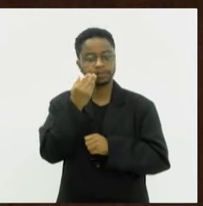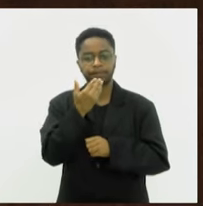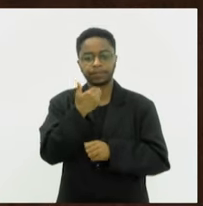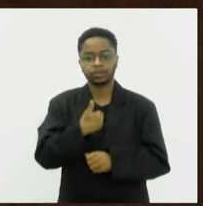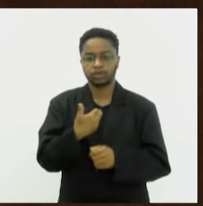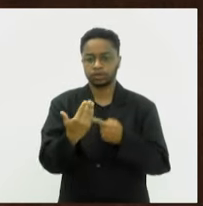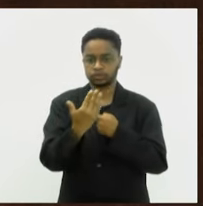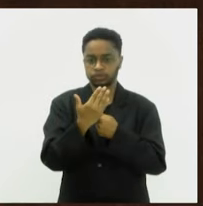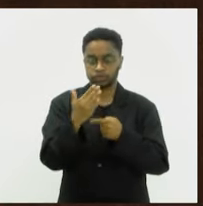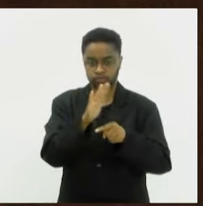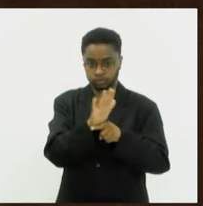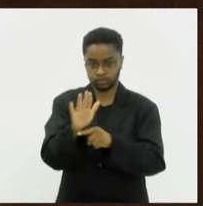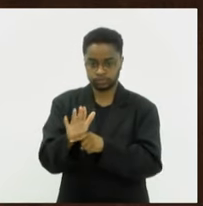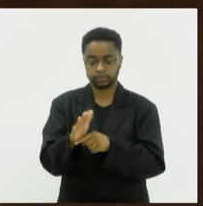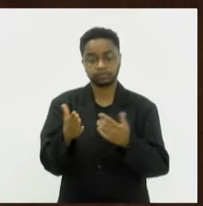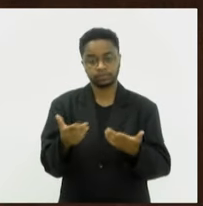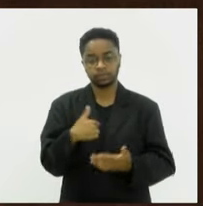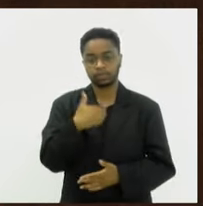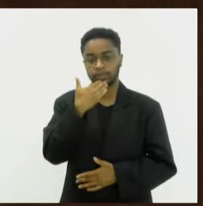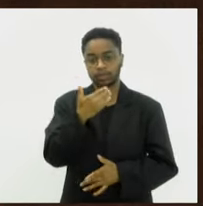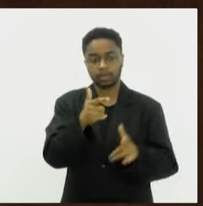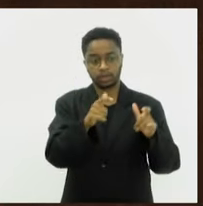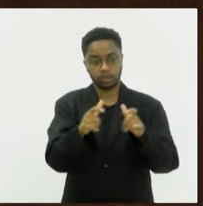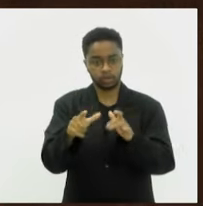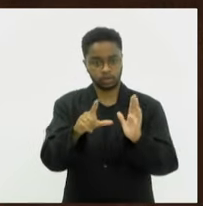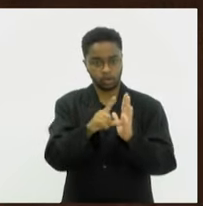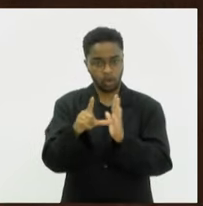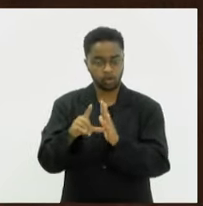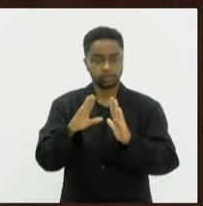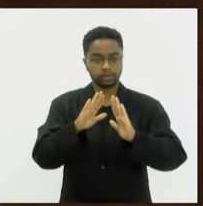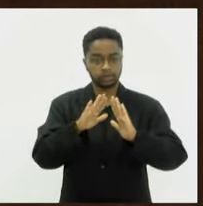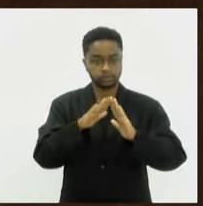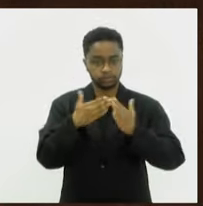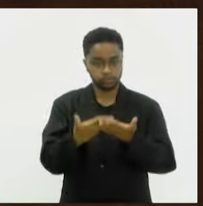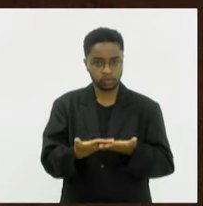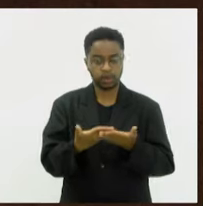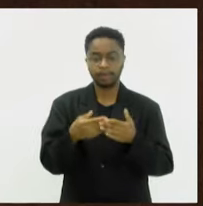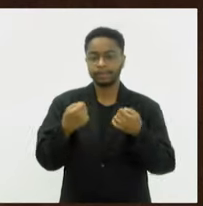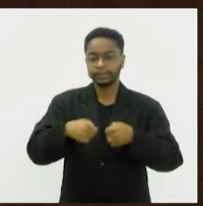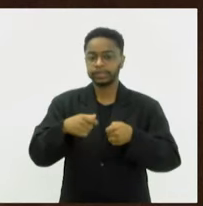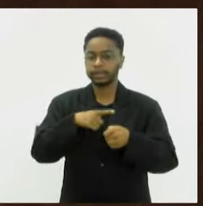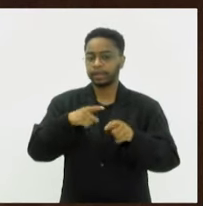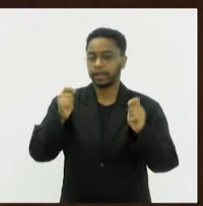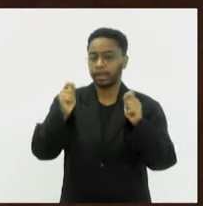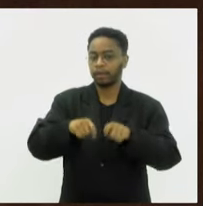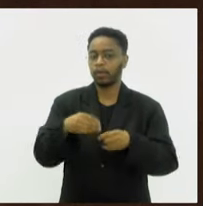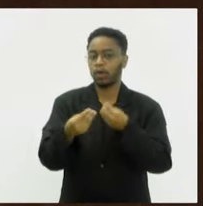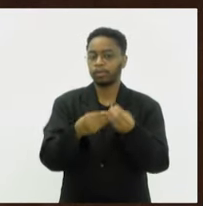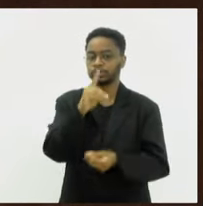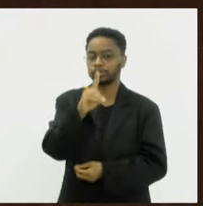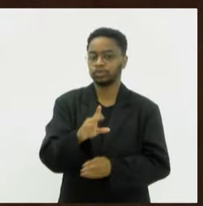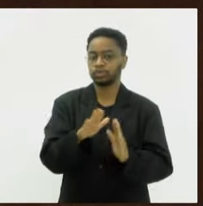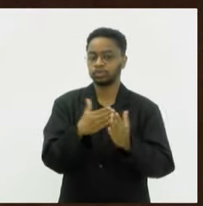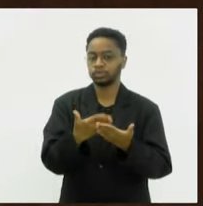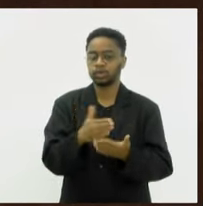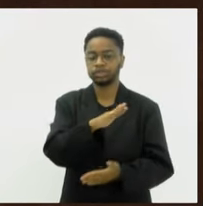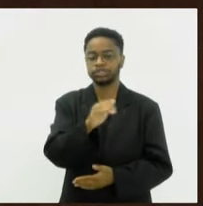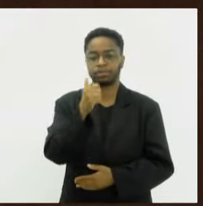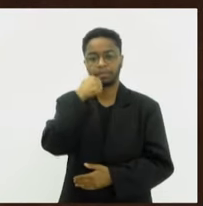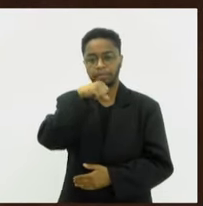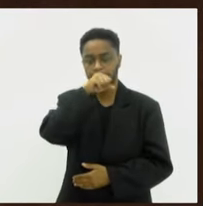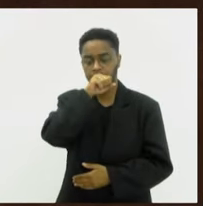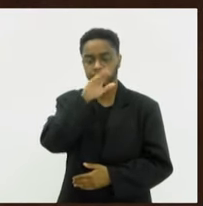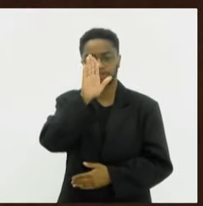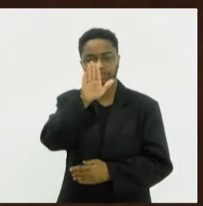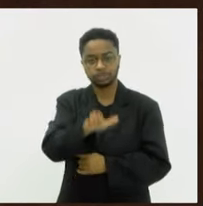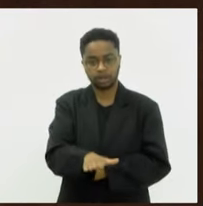socorro. Pedir aqui que os estabelecimentos capacite. Como é que pode uma diretora de uma escola chamar uma mãe no meio da